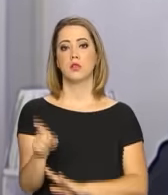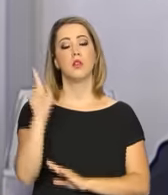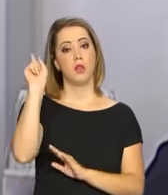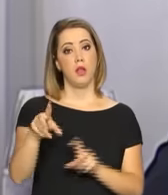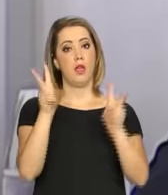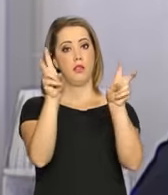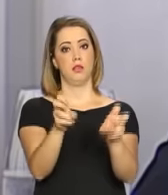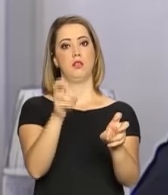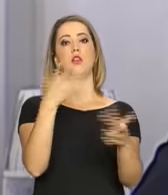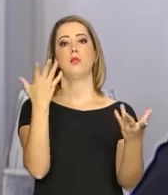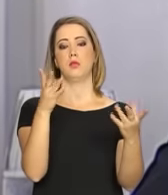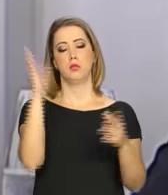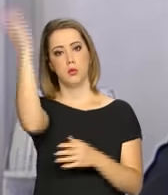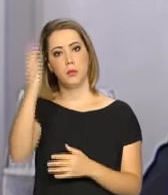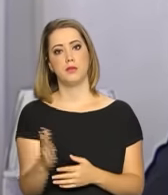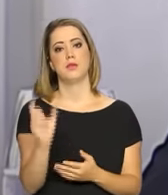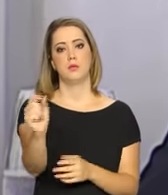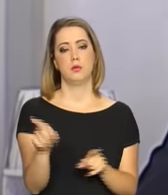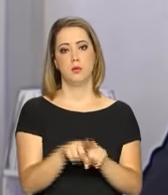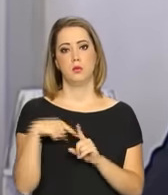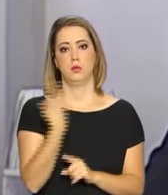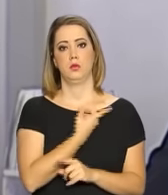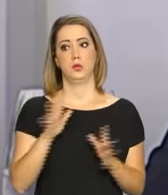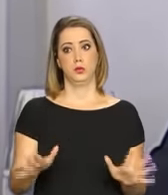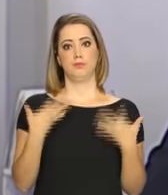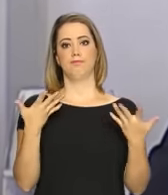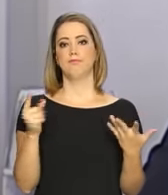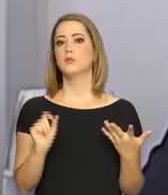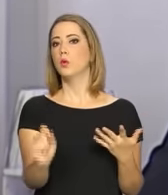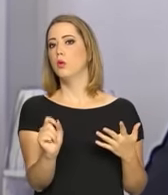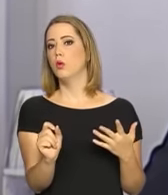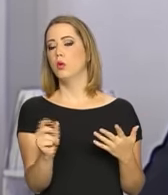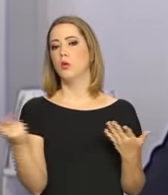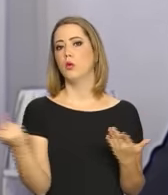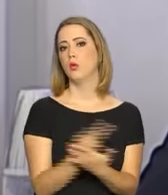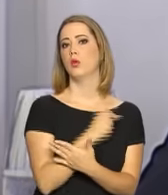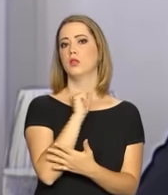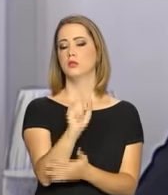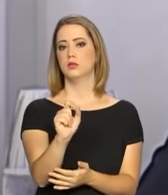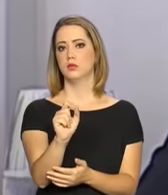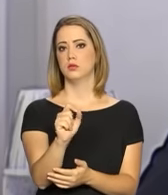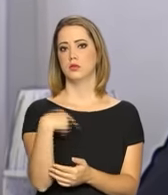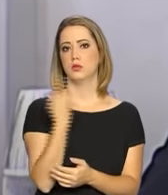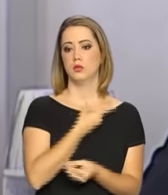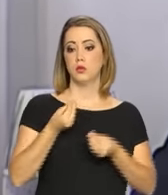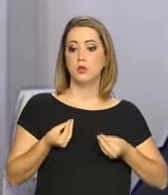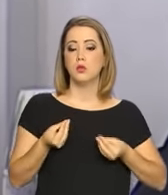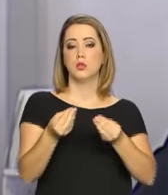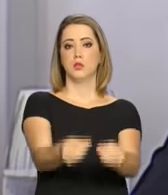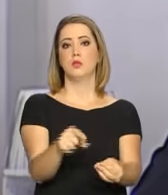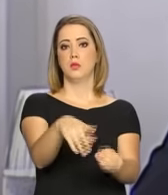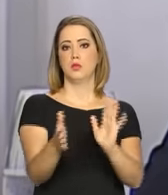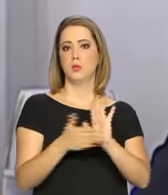ocorreu um fato que nos que nos entusiasmou que foi o fato de havermos mandado a reforma da